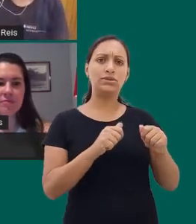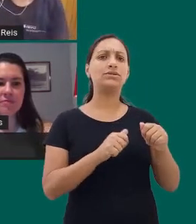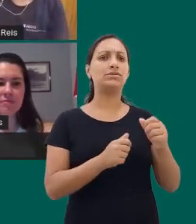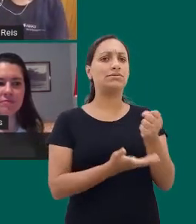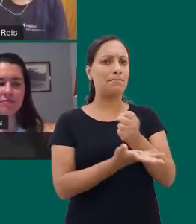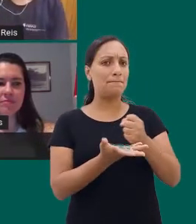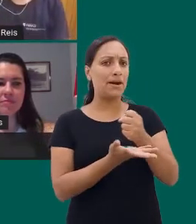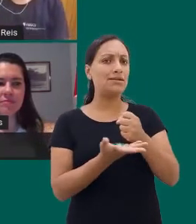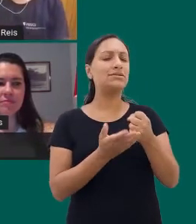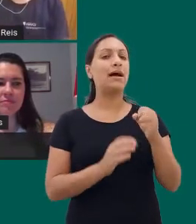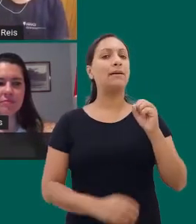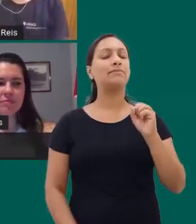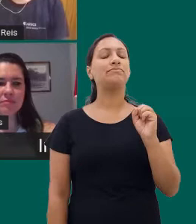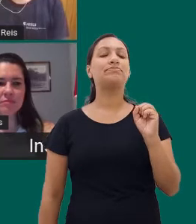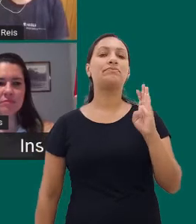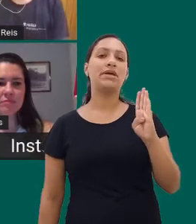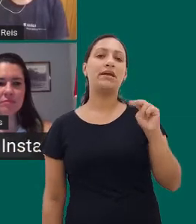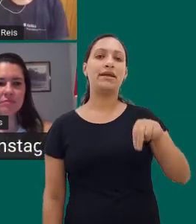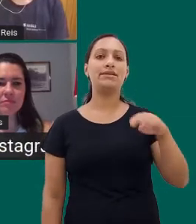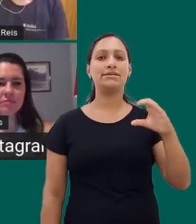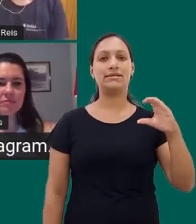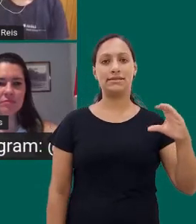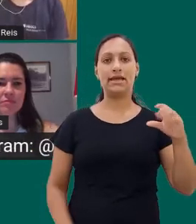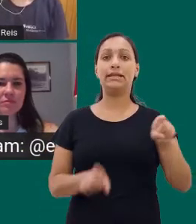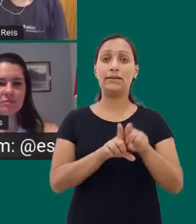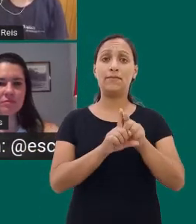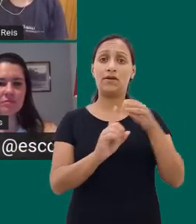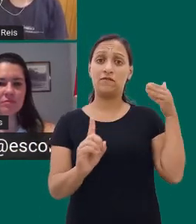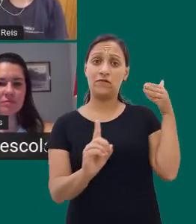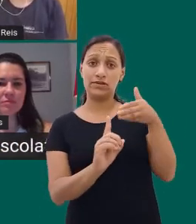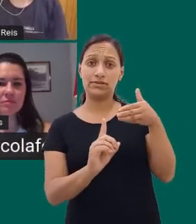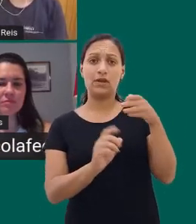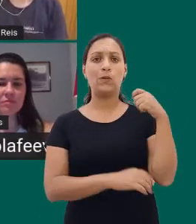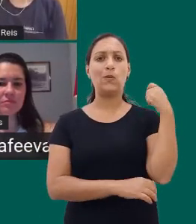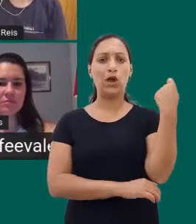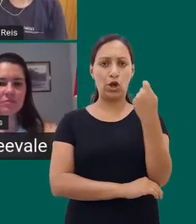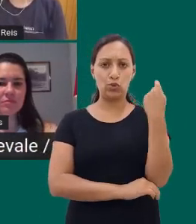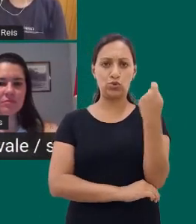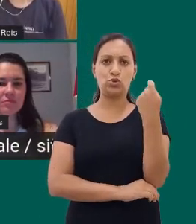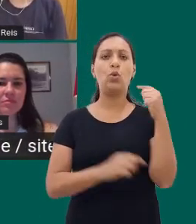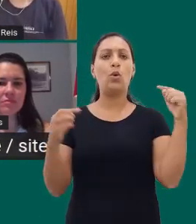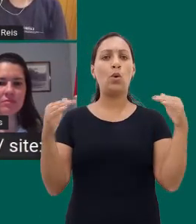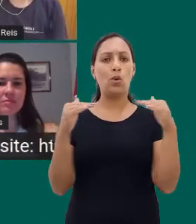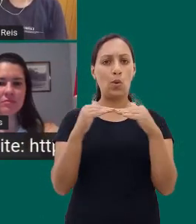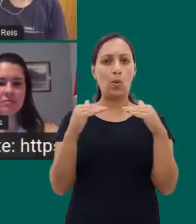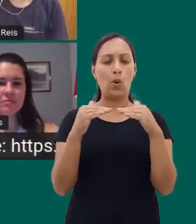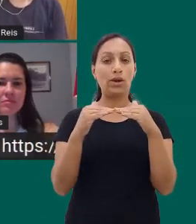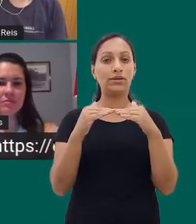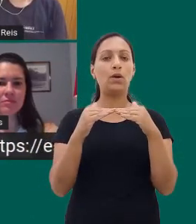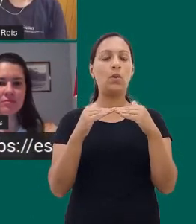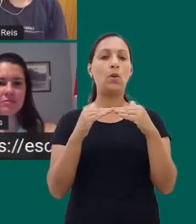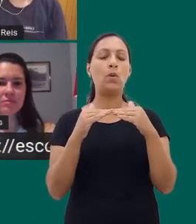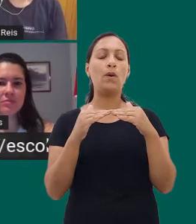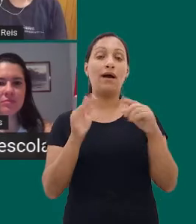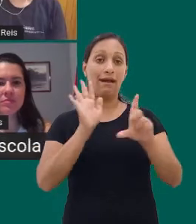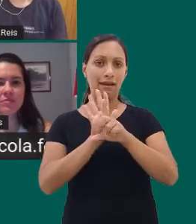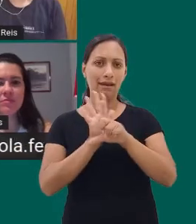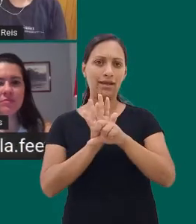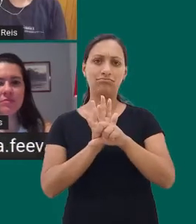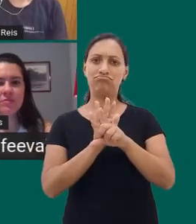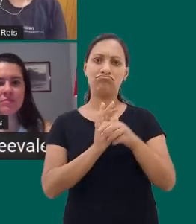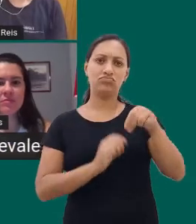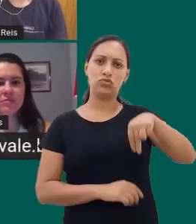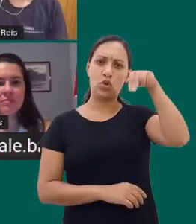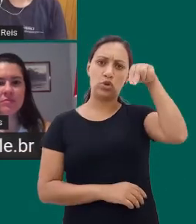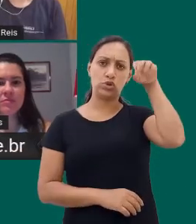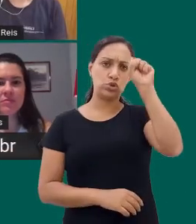BNCC, e no referencial gaúcho, nosso plano ele é de acordo, né, então, com a lei, com a BNCC, e de norte a sul do país,